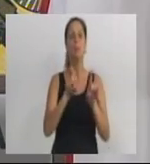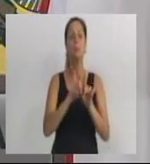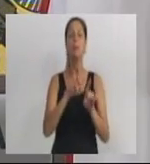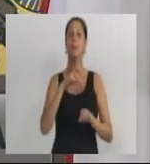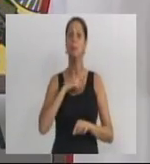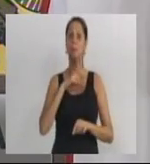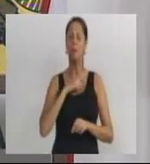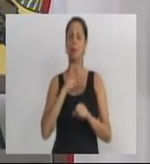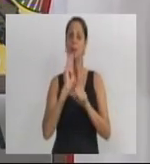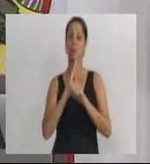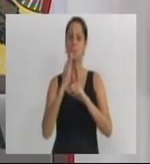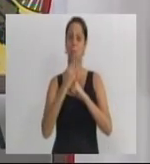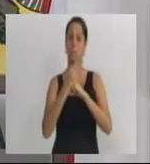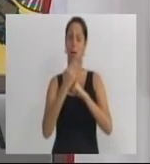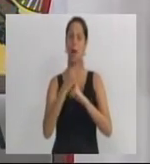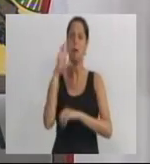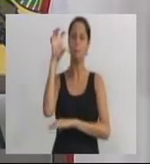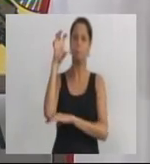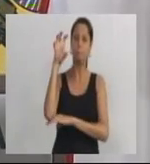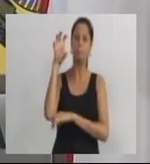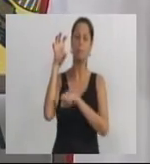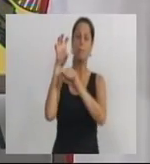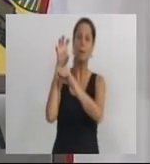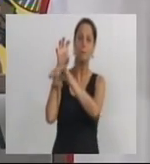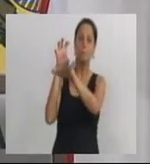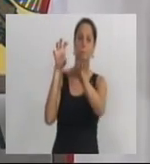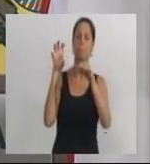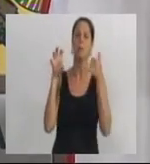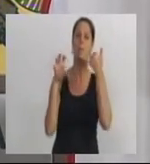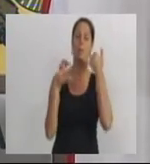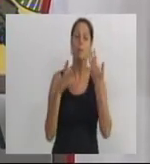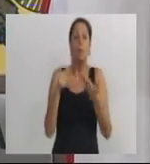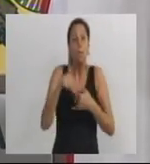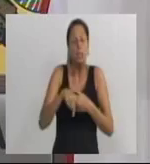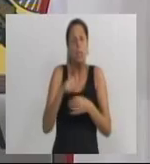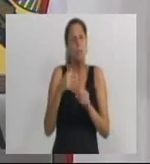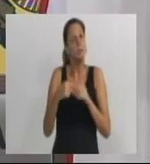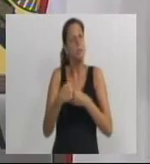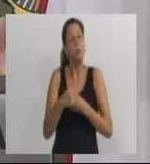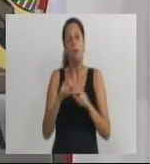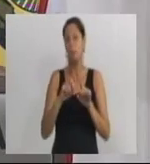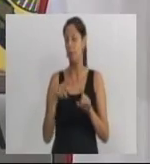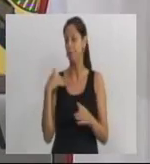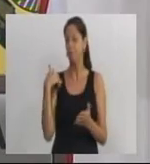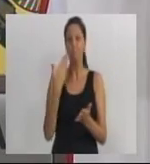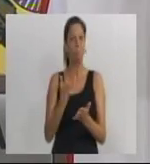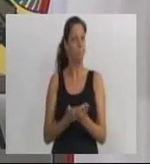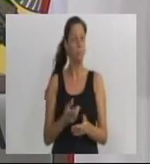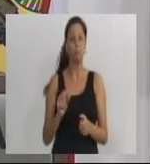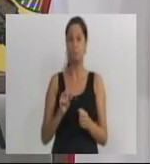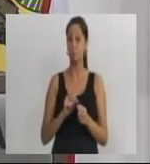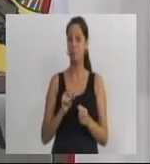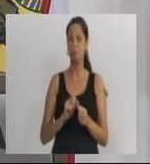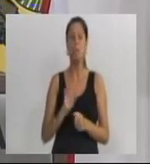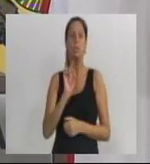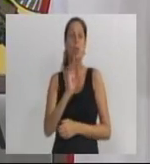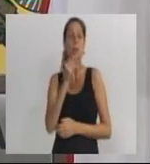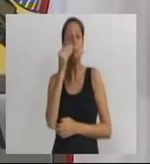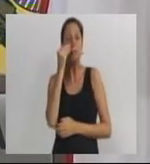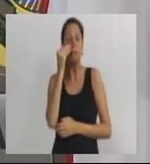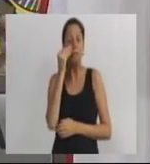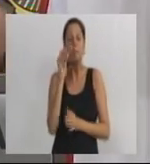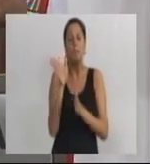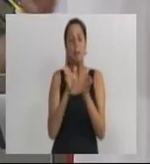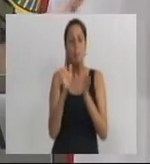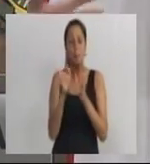antenas em diversas regiões do município, e isso não vem ocorrendo. Aconteceu algo paliativo, acho que a